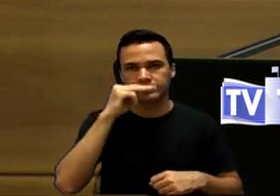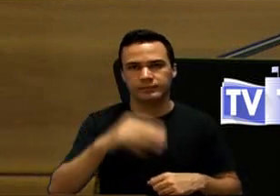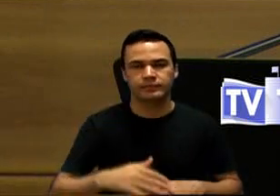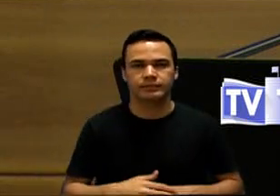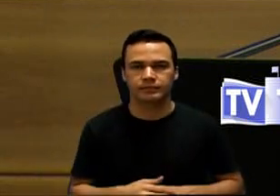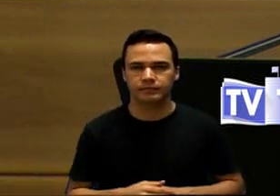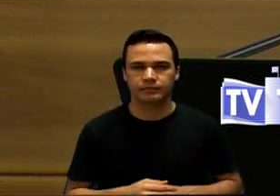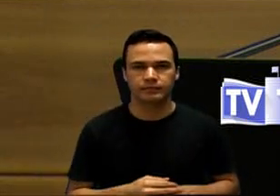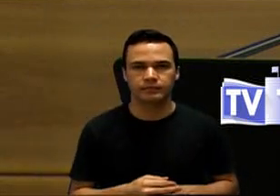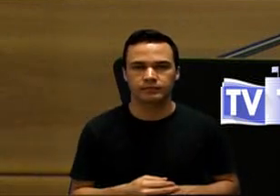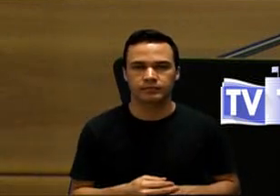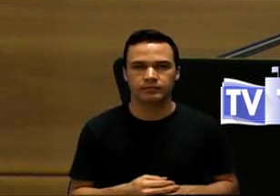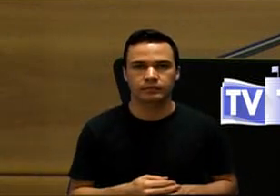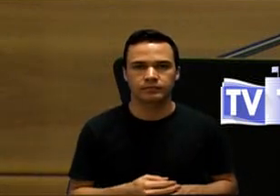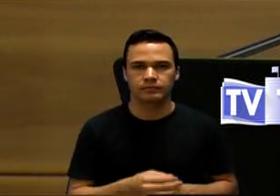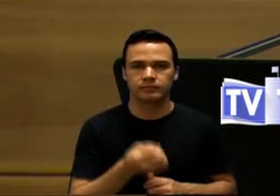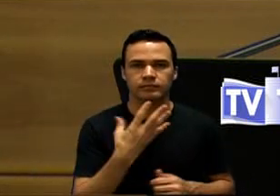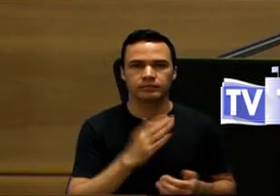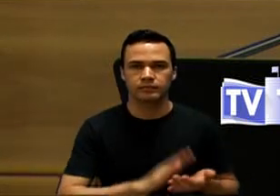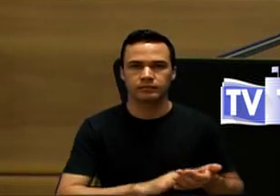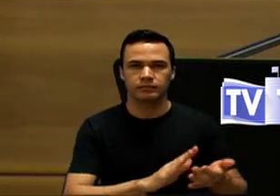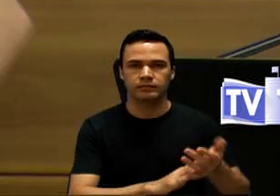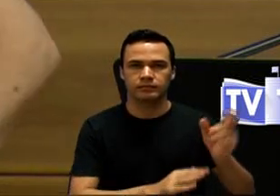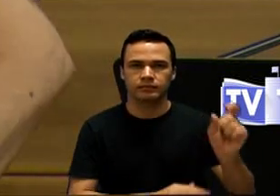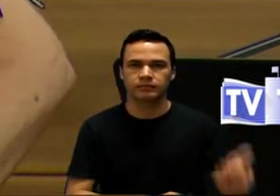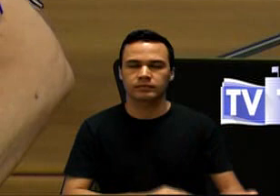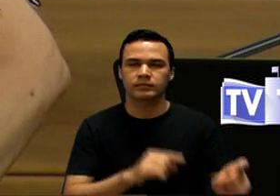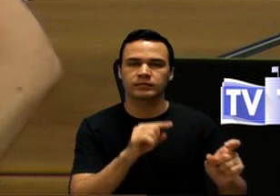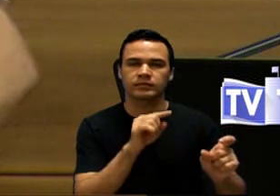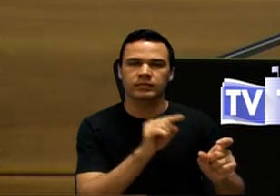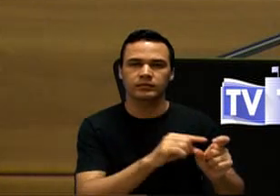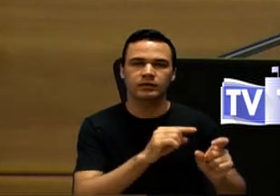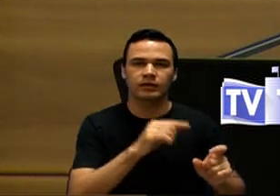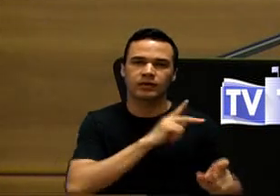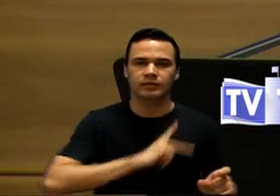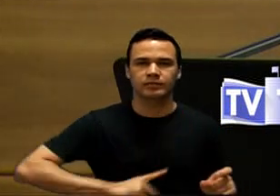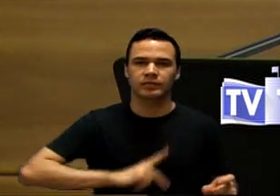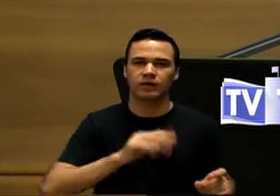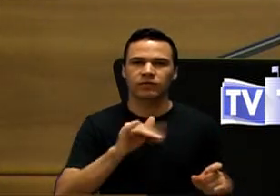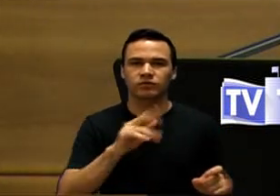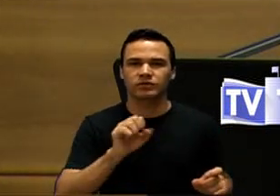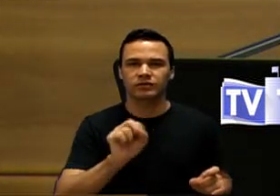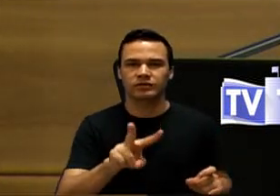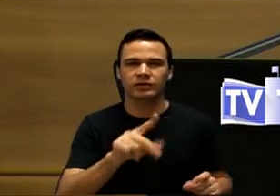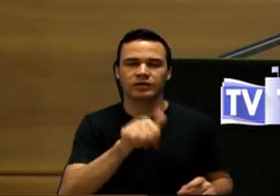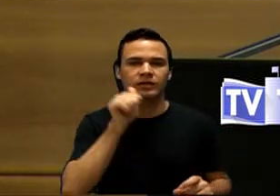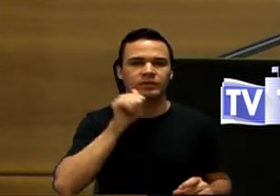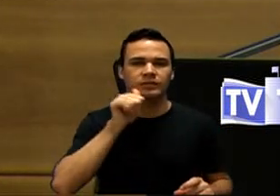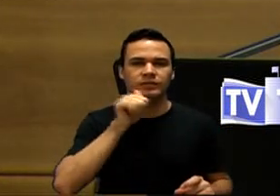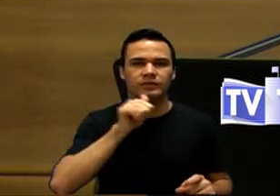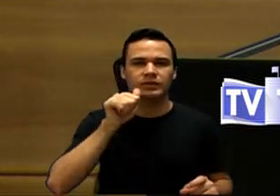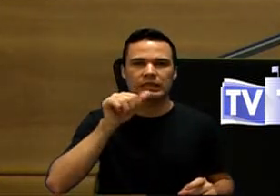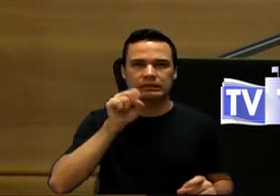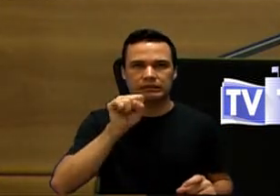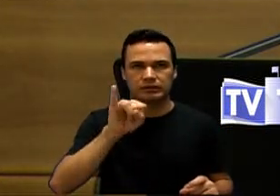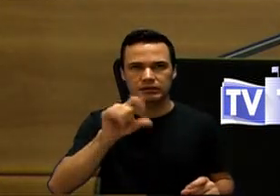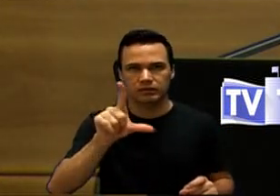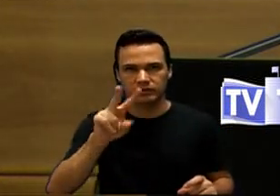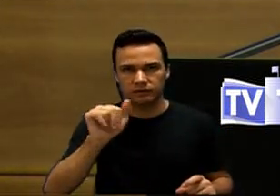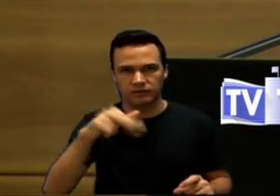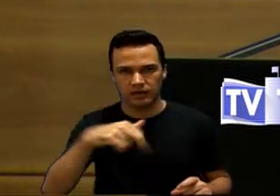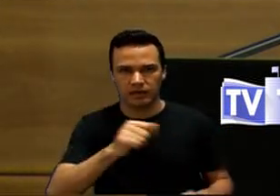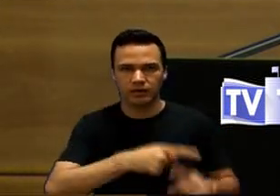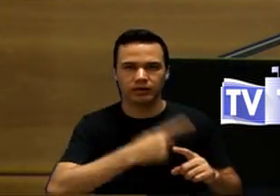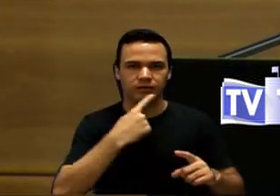Martinez. Requerimento verbal, voto de congratulações à presidente da FUNSERV, doutora Silvana Chinelato,